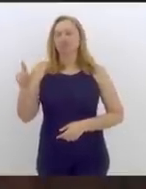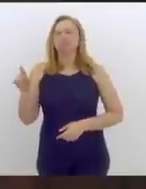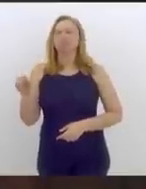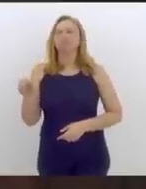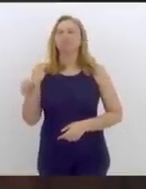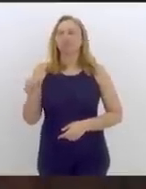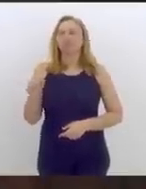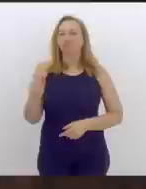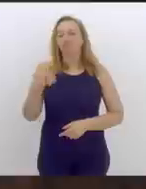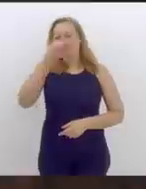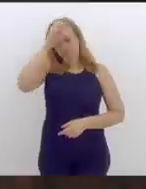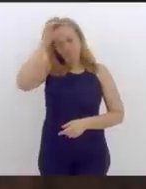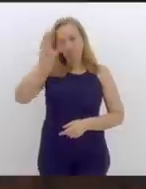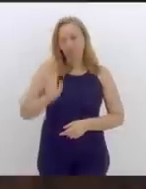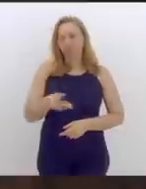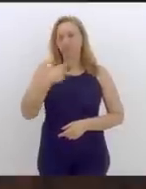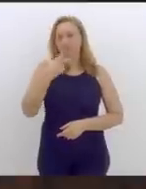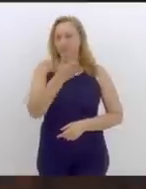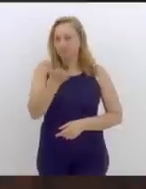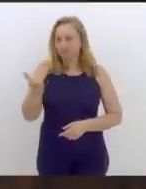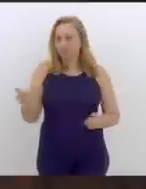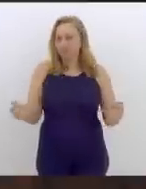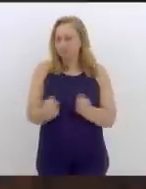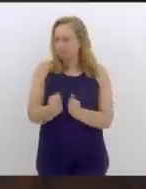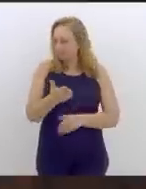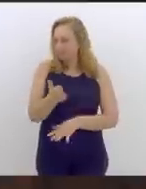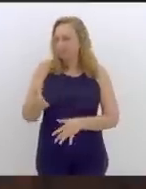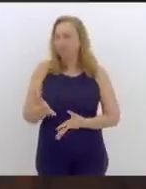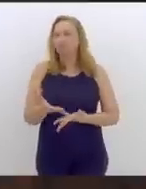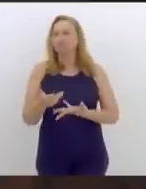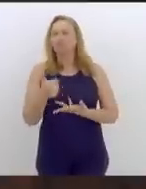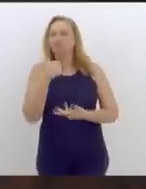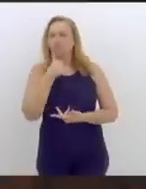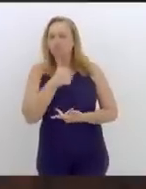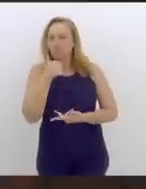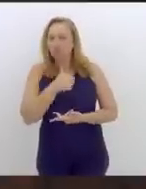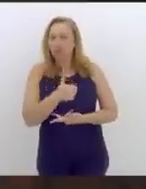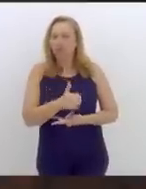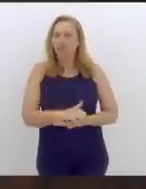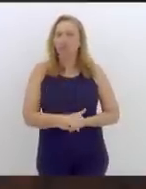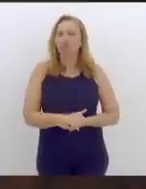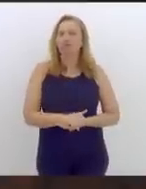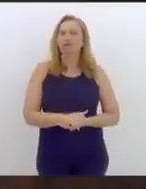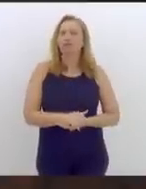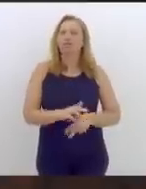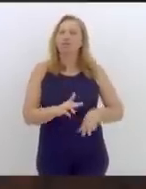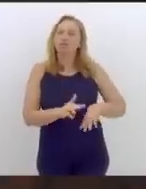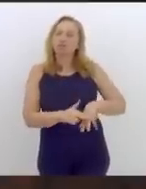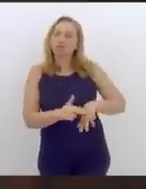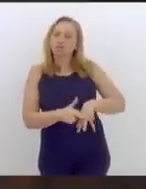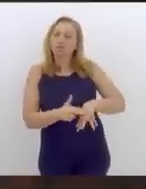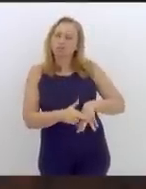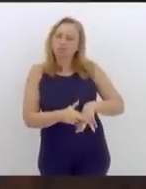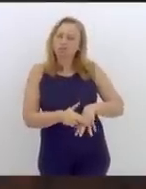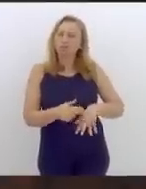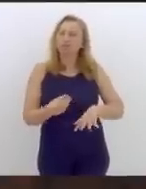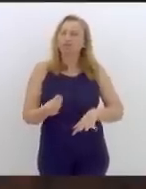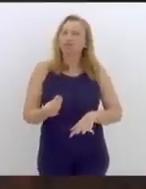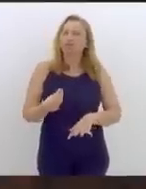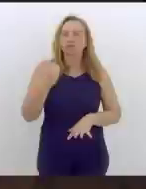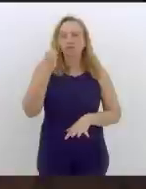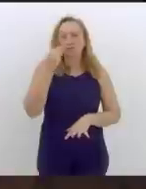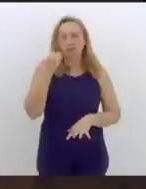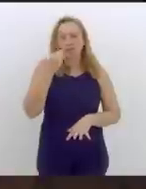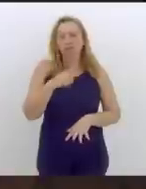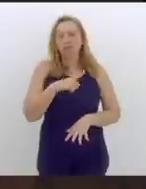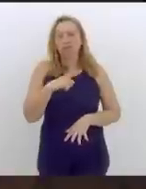pelo trabalho de vocês então quero franquear a palavra como mulher como viúva como com alguém que conviveu com o